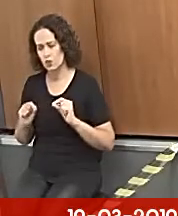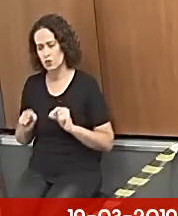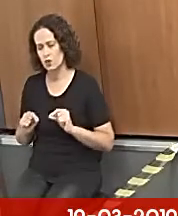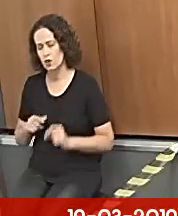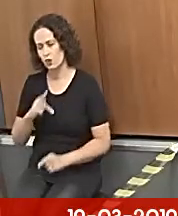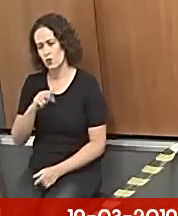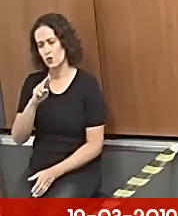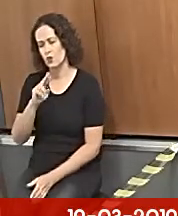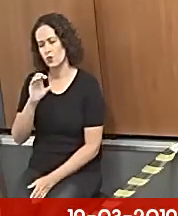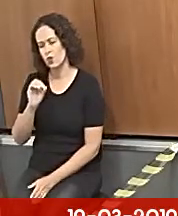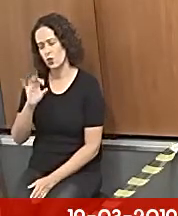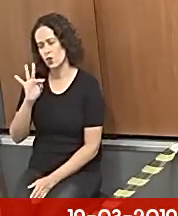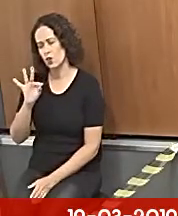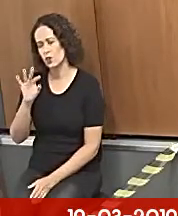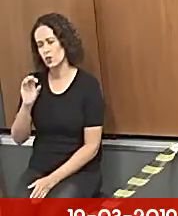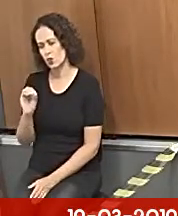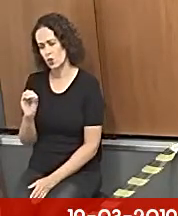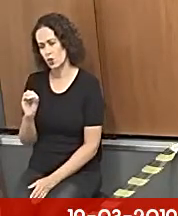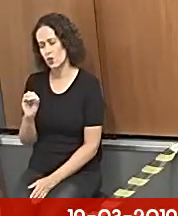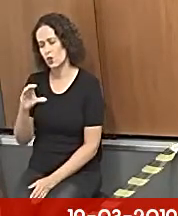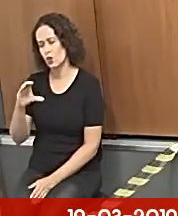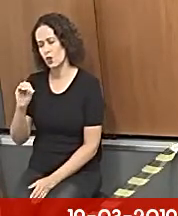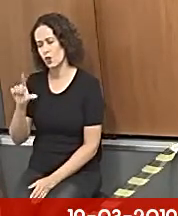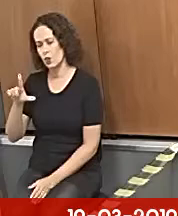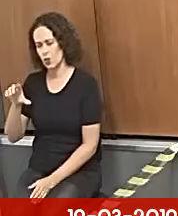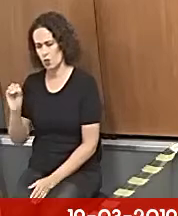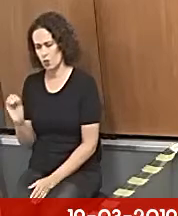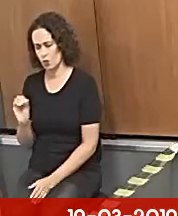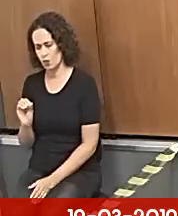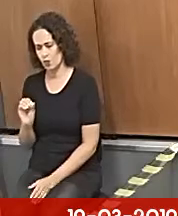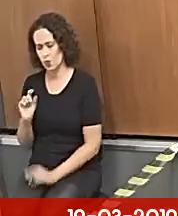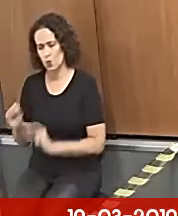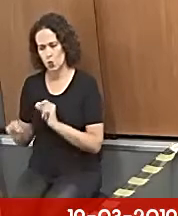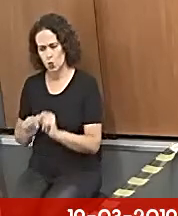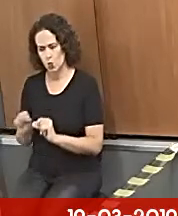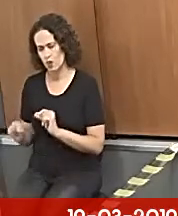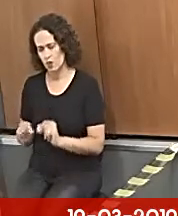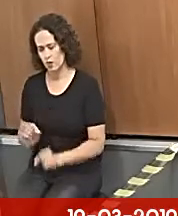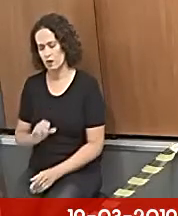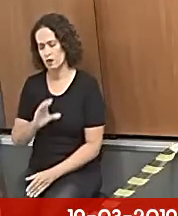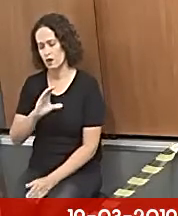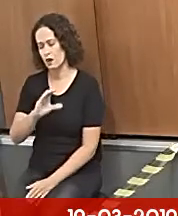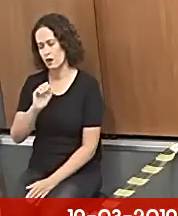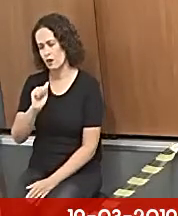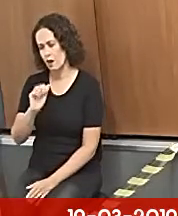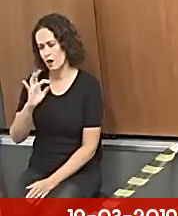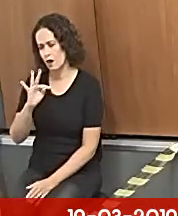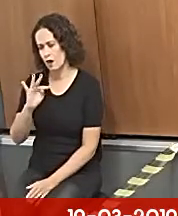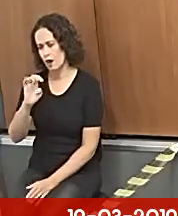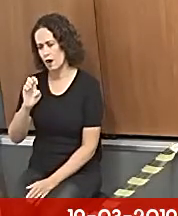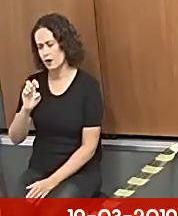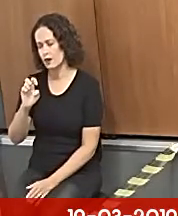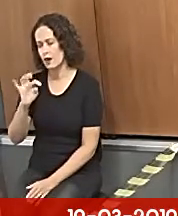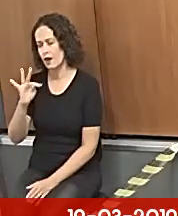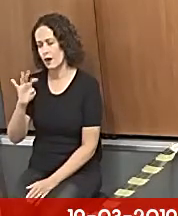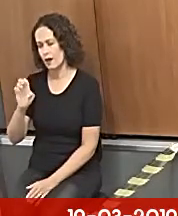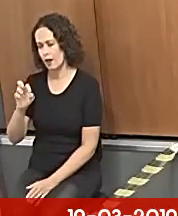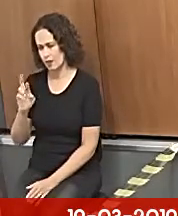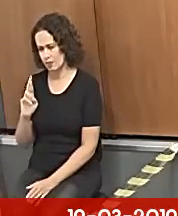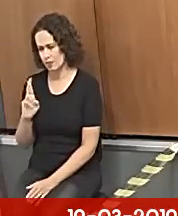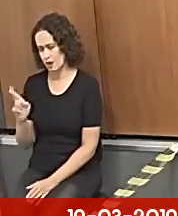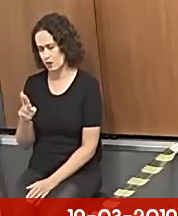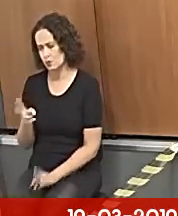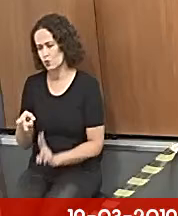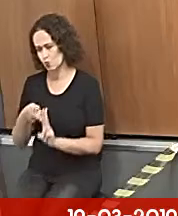cateter é isso né press que fosse distribuído pelo sus pelo fato da sonda convencional é distribuída pelos muitos